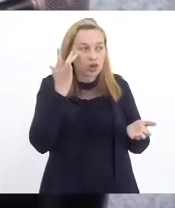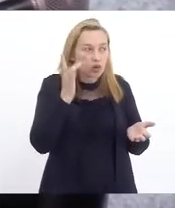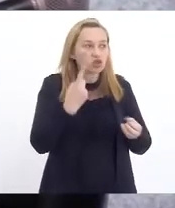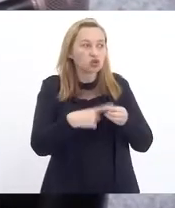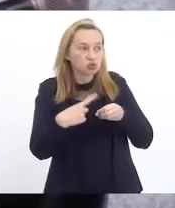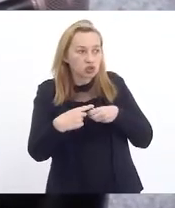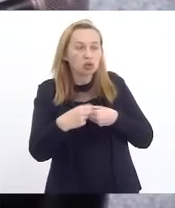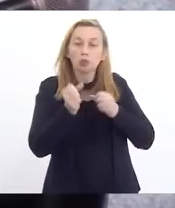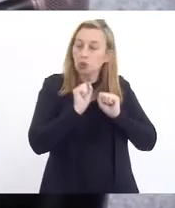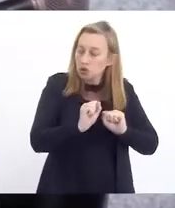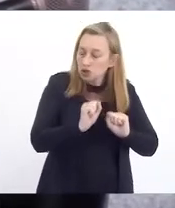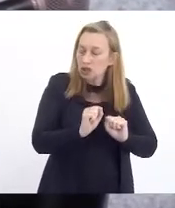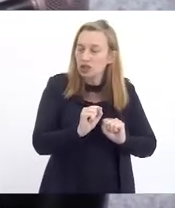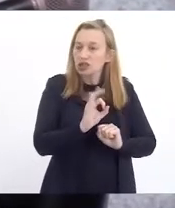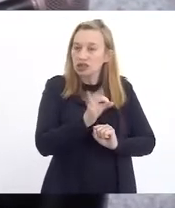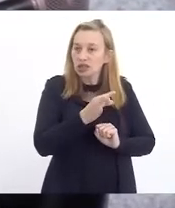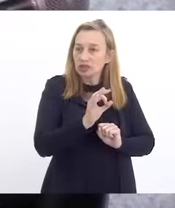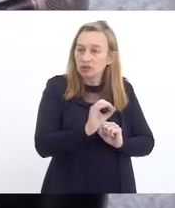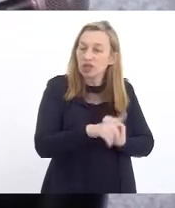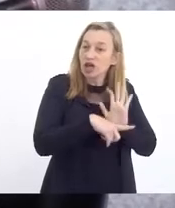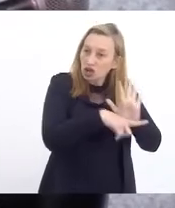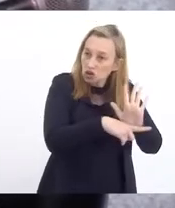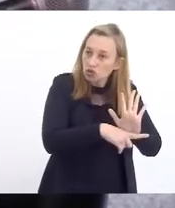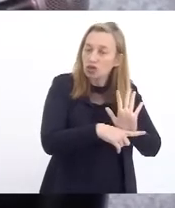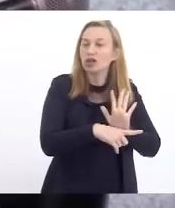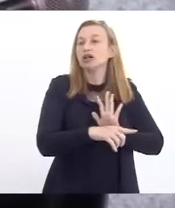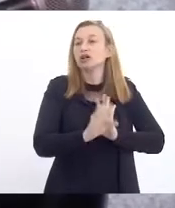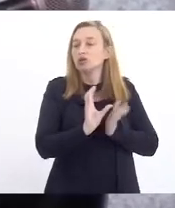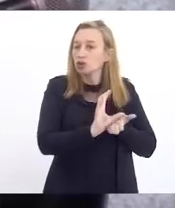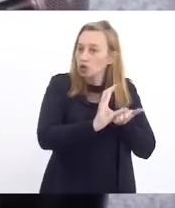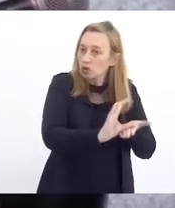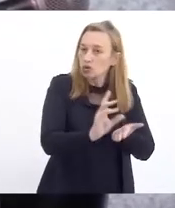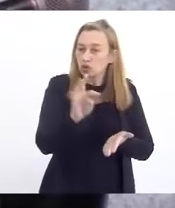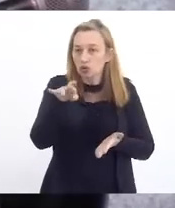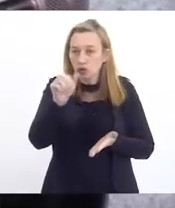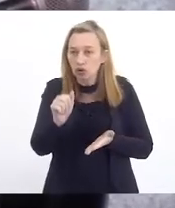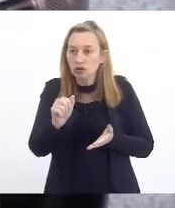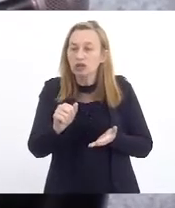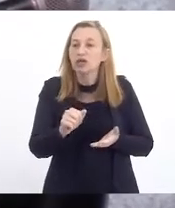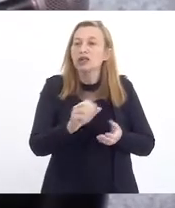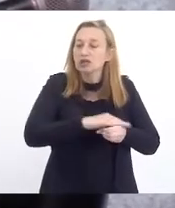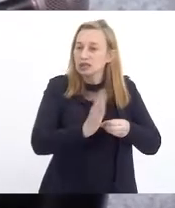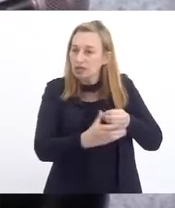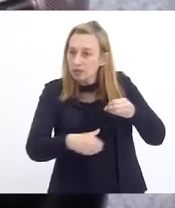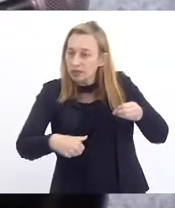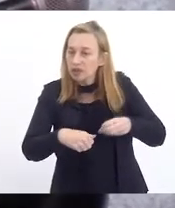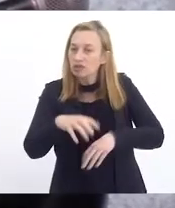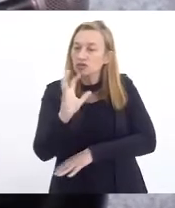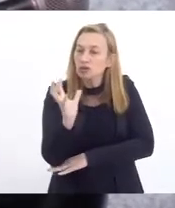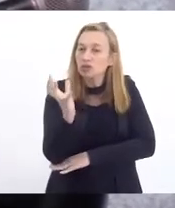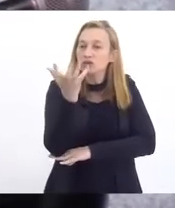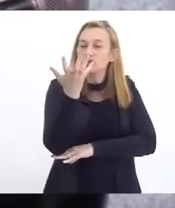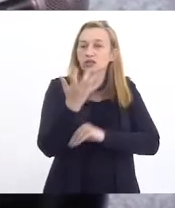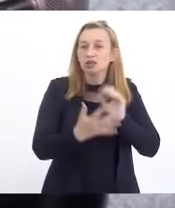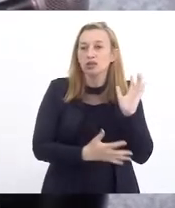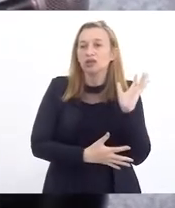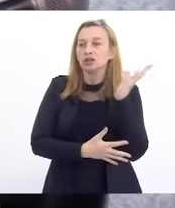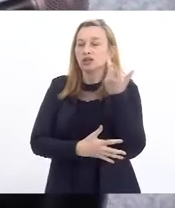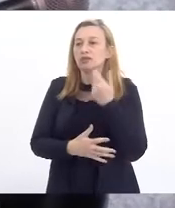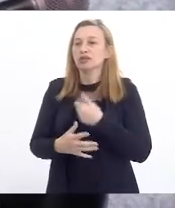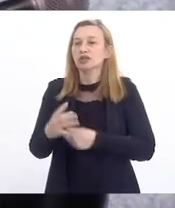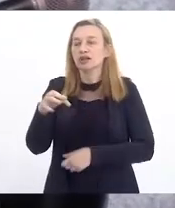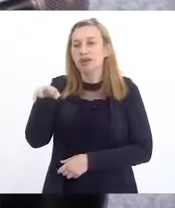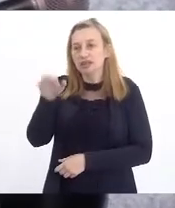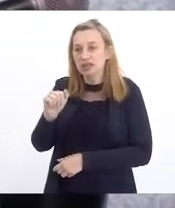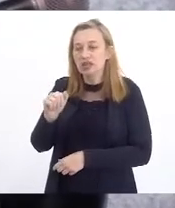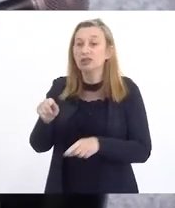também poderiam, de alguma forma, contribuir com o recurso da outorga para o saneamento ambiental da bacia, eu acho um ponto importante. E o